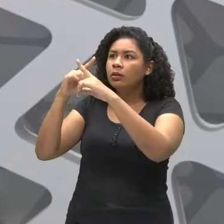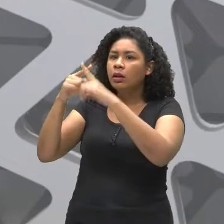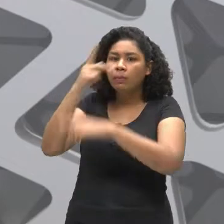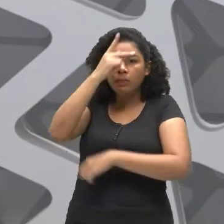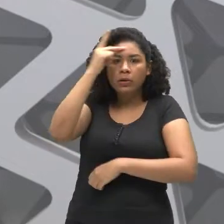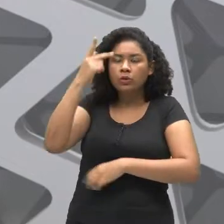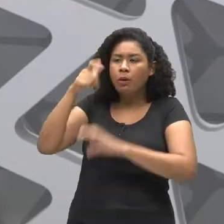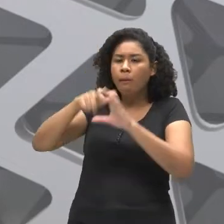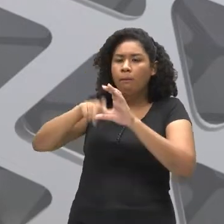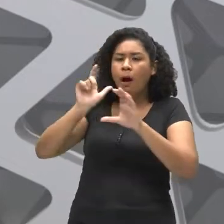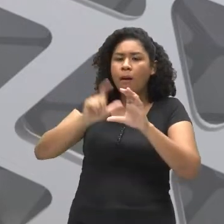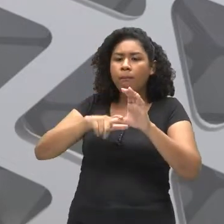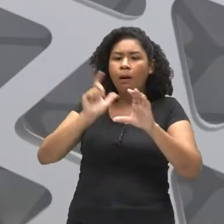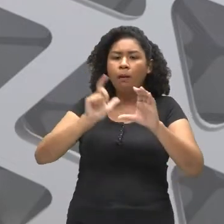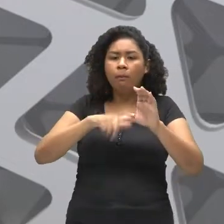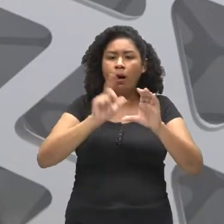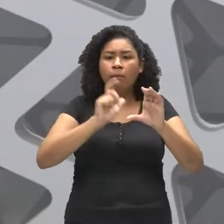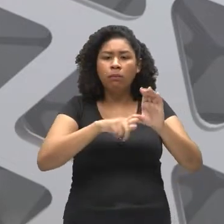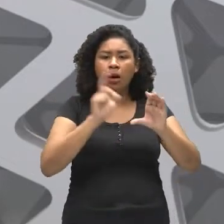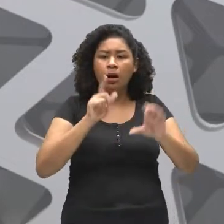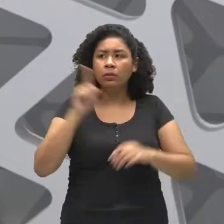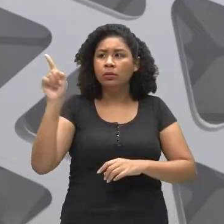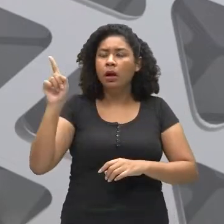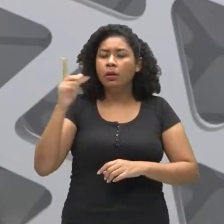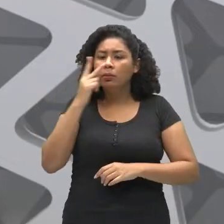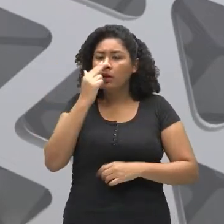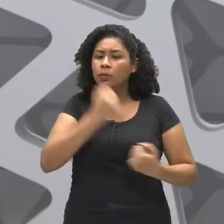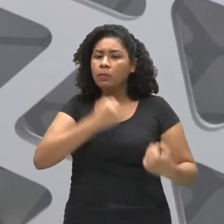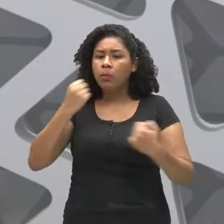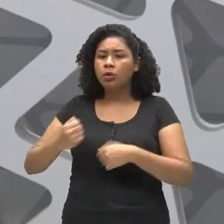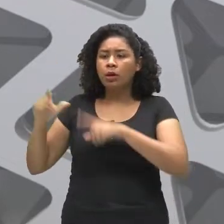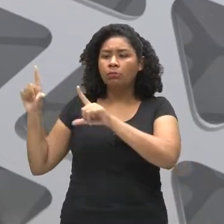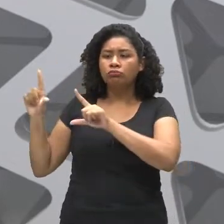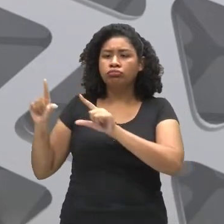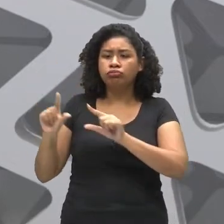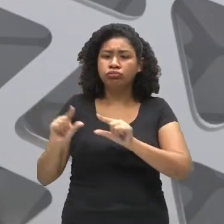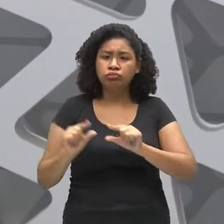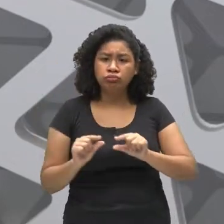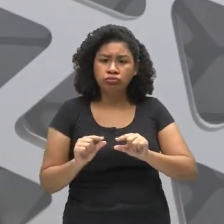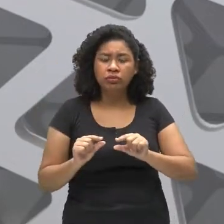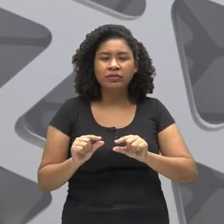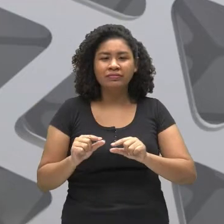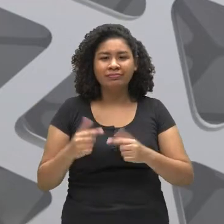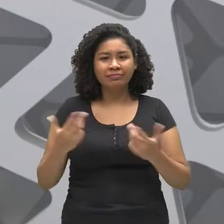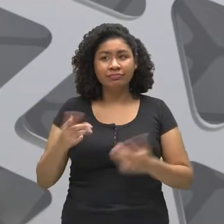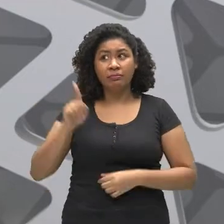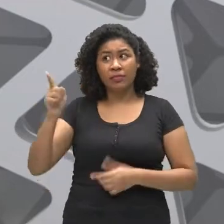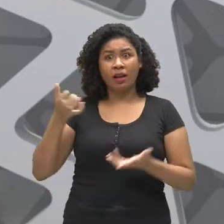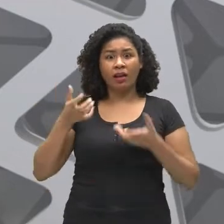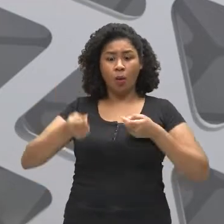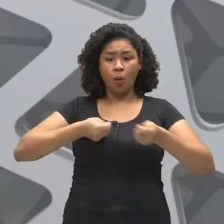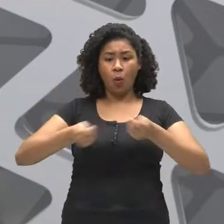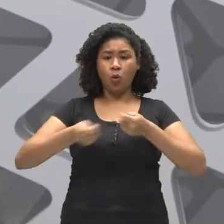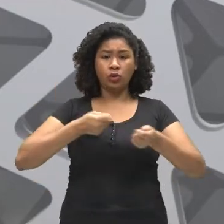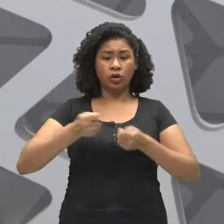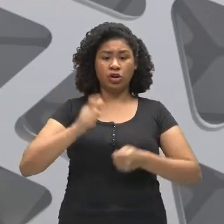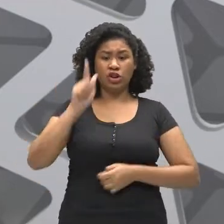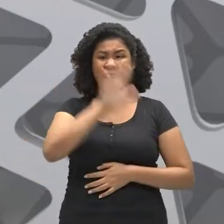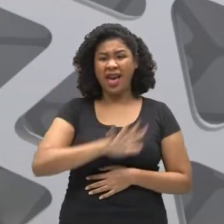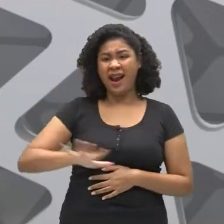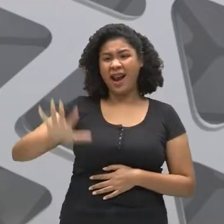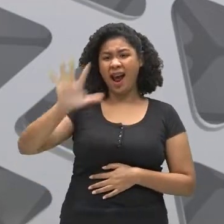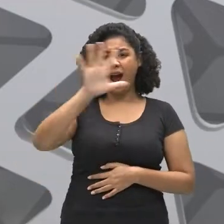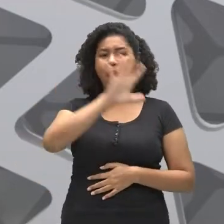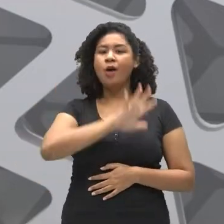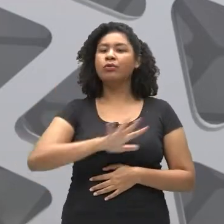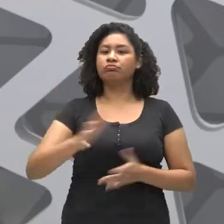profundamente com a Igreja de Roma, porque não era essa a sua intenção. A sua intenção era ter um domínio ainda maior, não só no plano político,